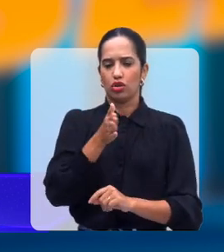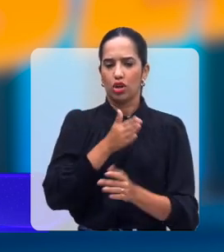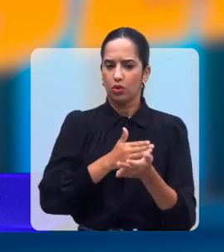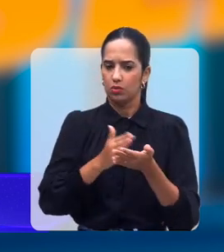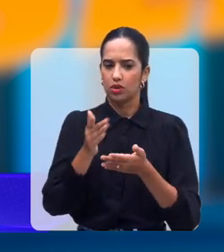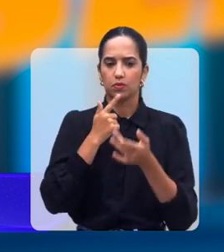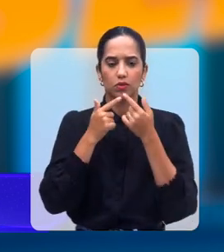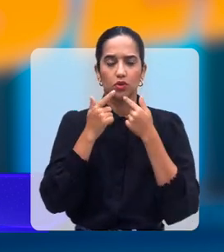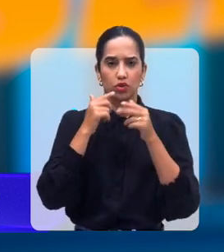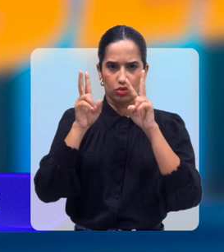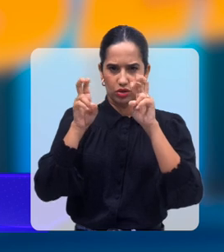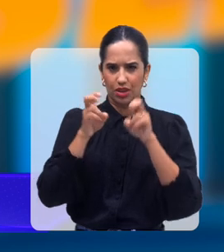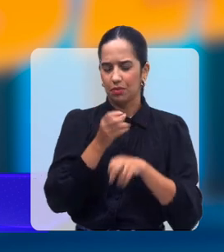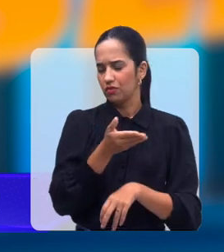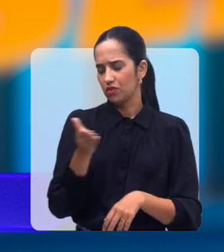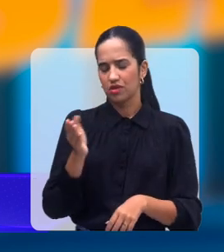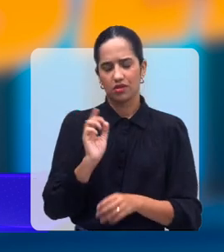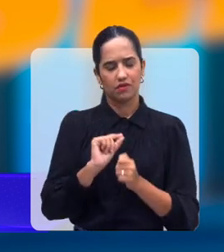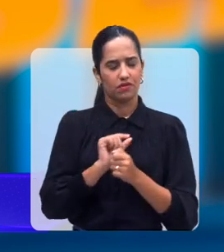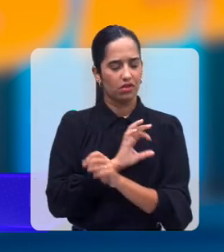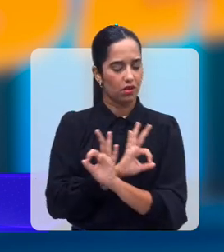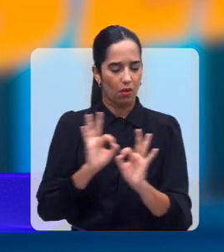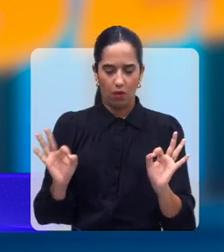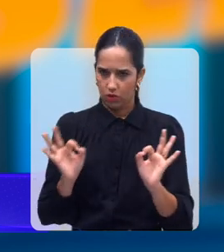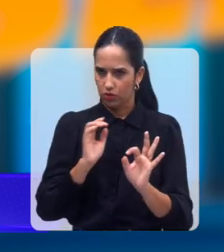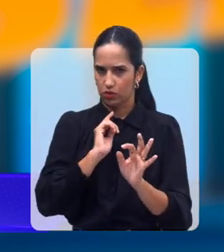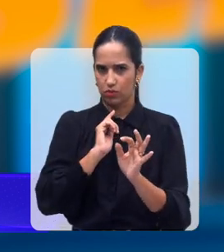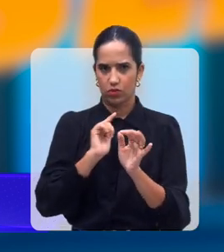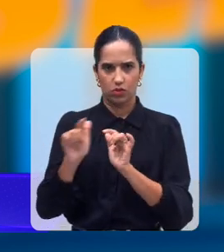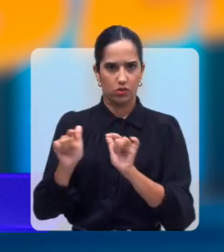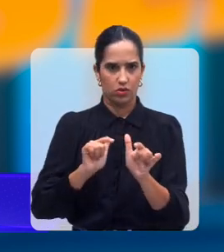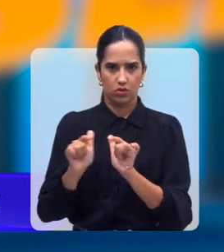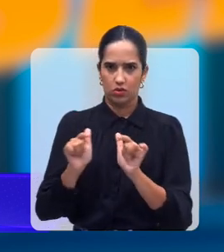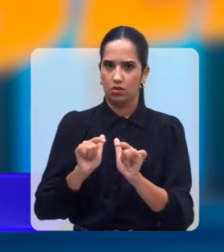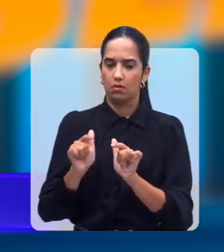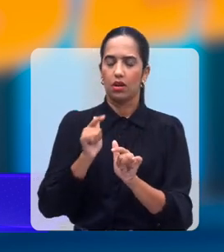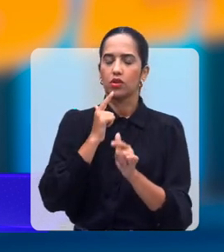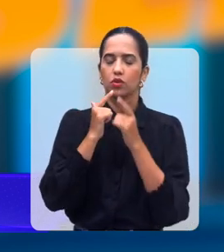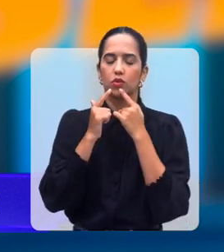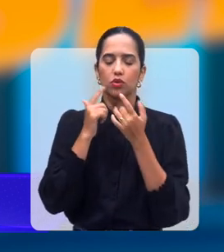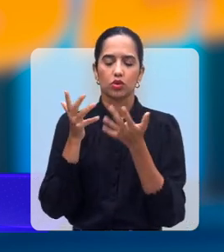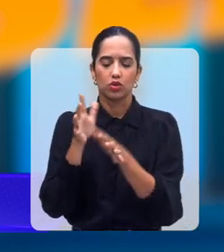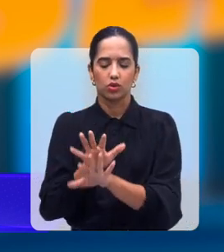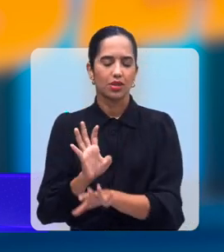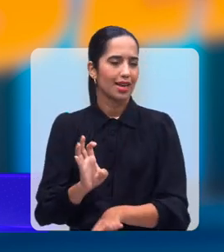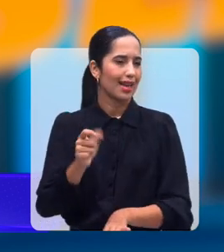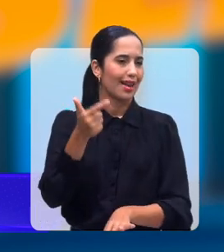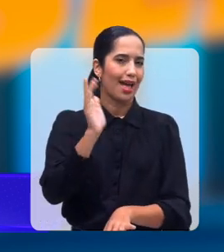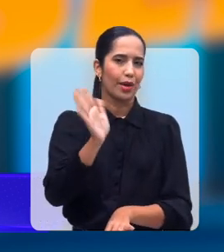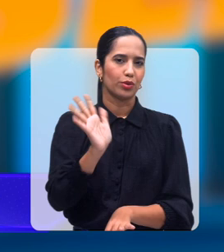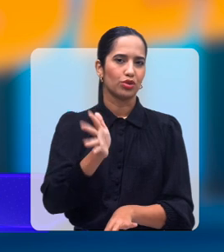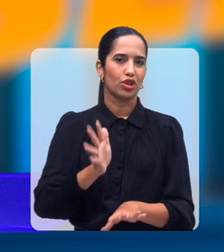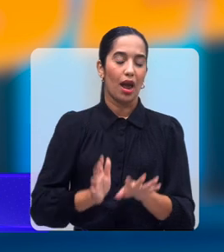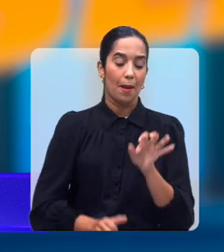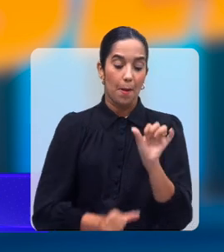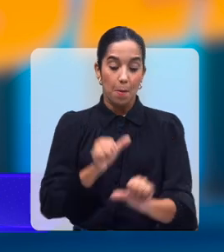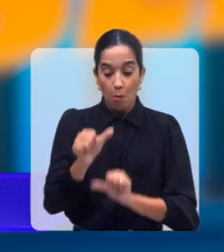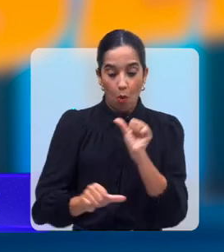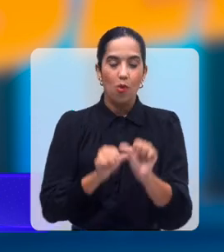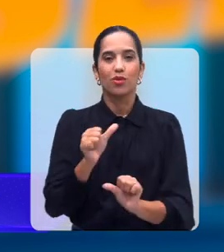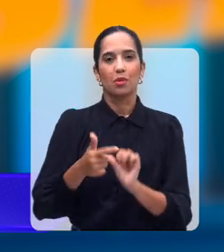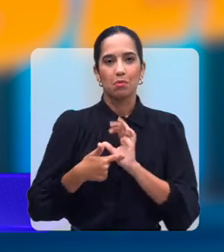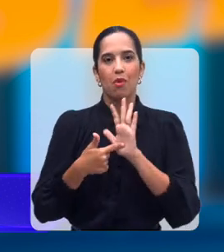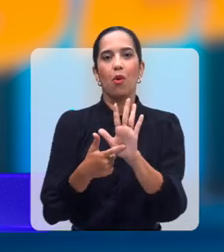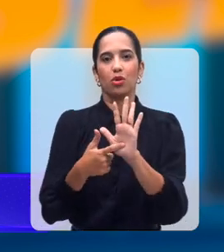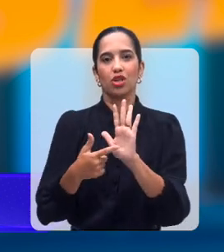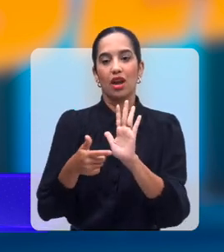trabalhar esses temas, e você trabalha muito bem esses temas, o tema da inclusão, já quebra muitas barreiras, já mostra, já dá